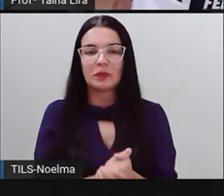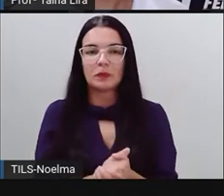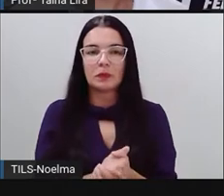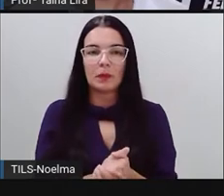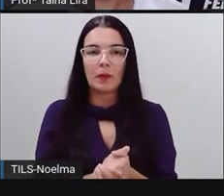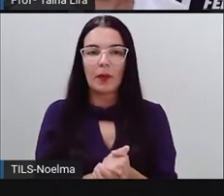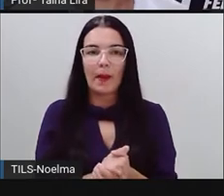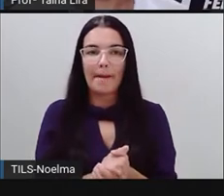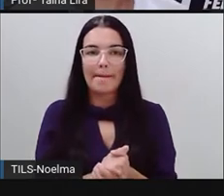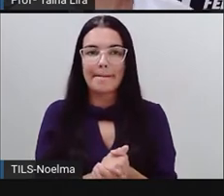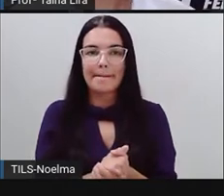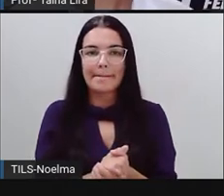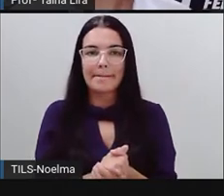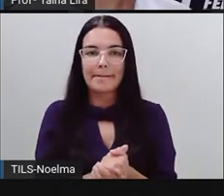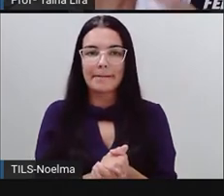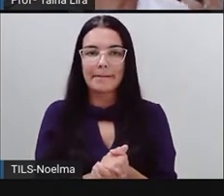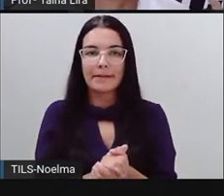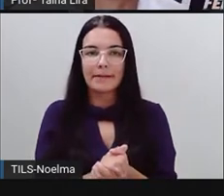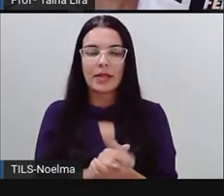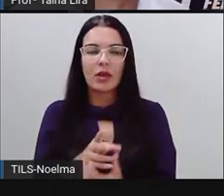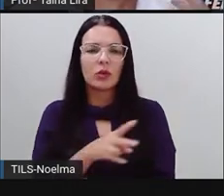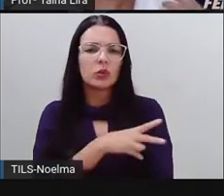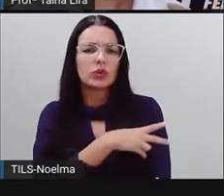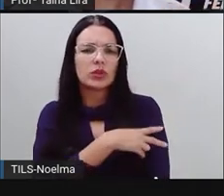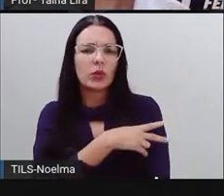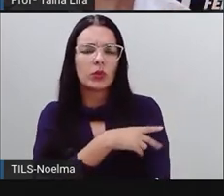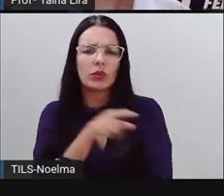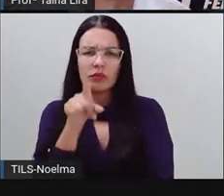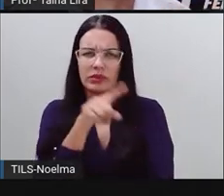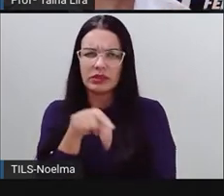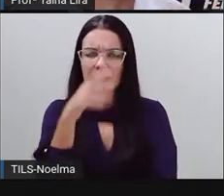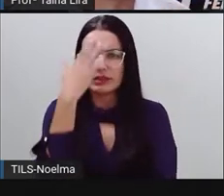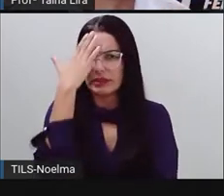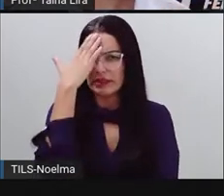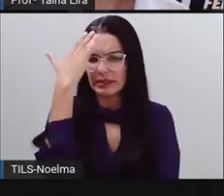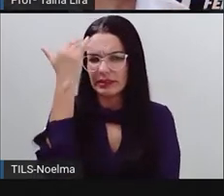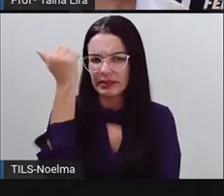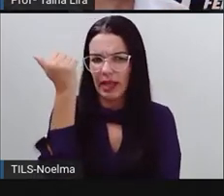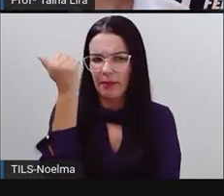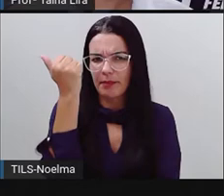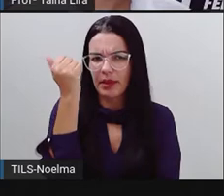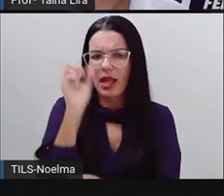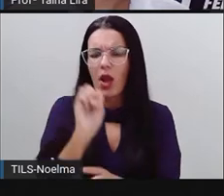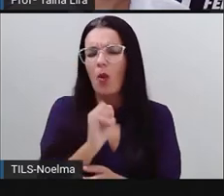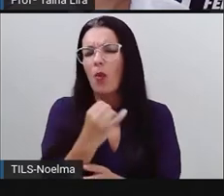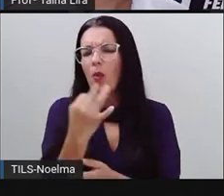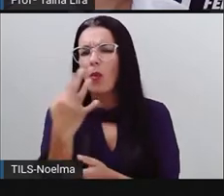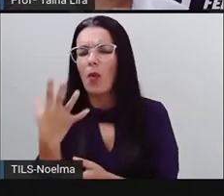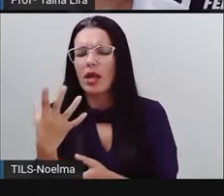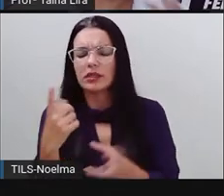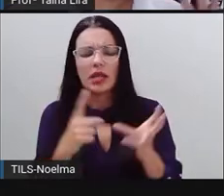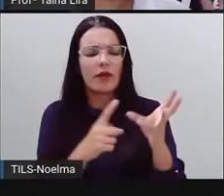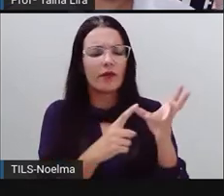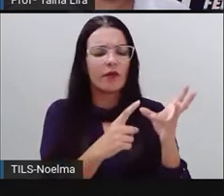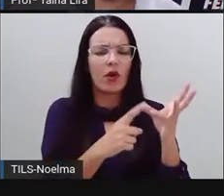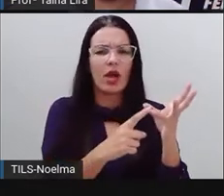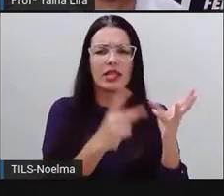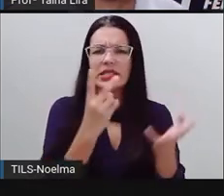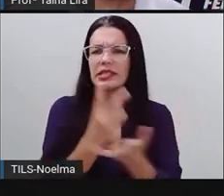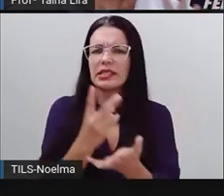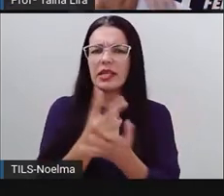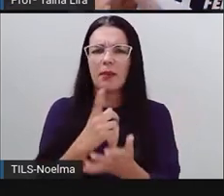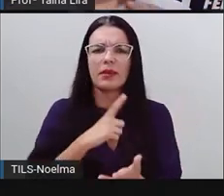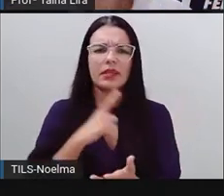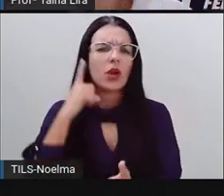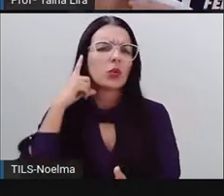é o segundo ano saberia me dizer quais são as vogais que tem sempre o mesmo